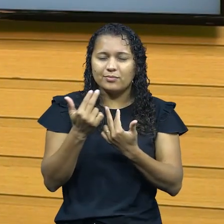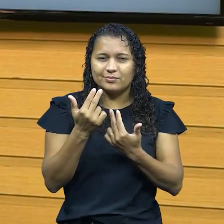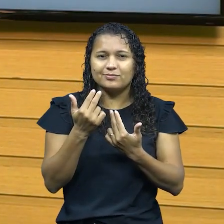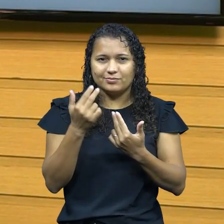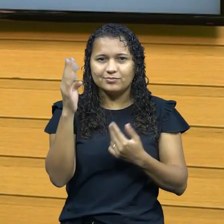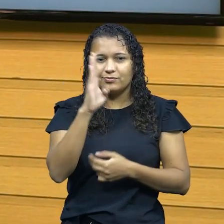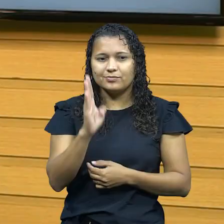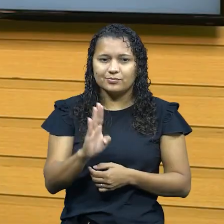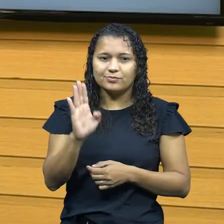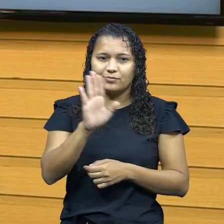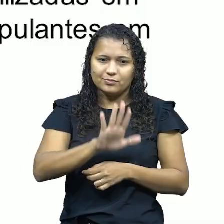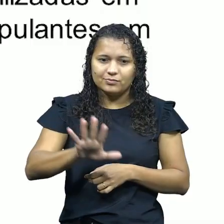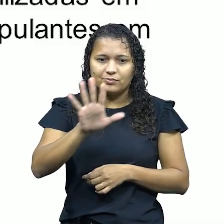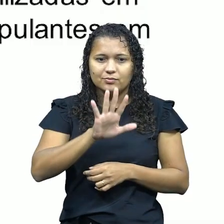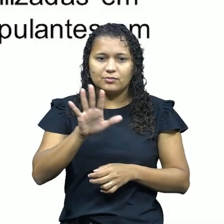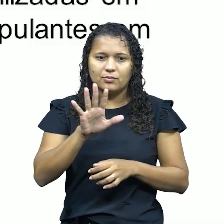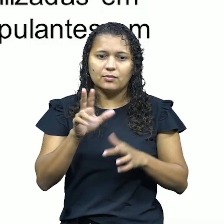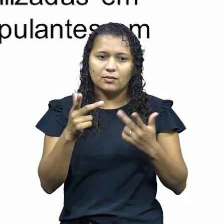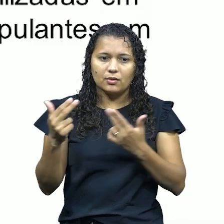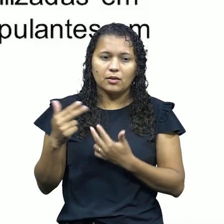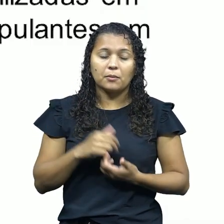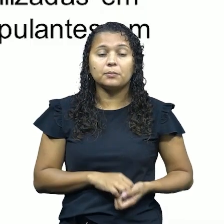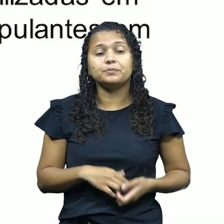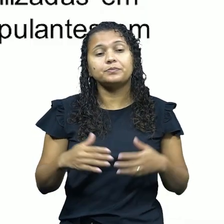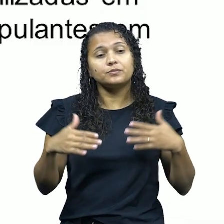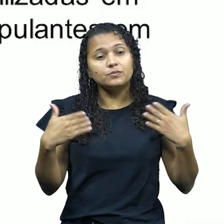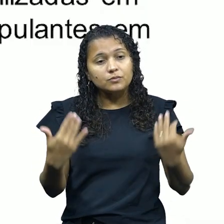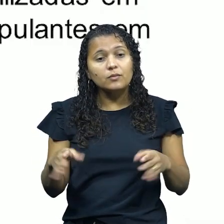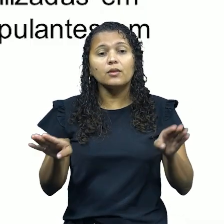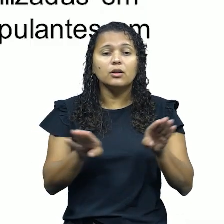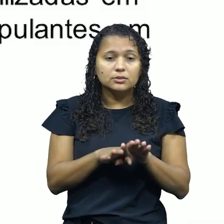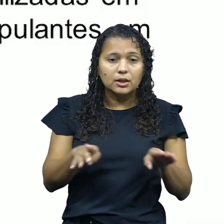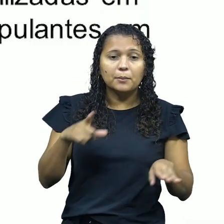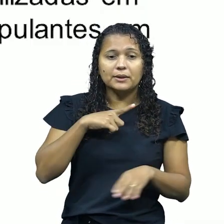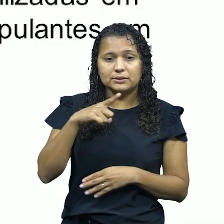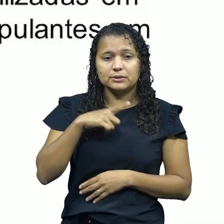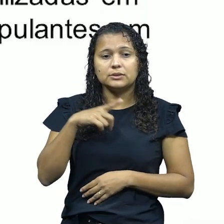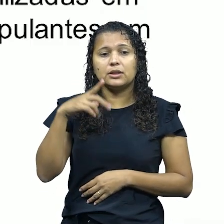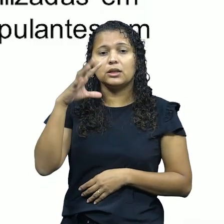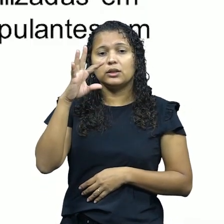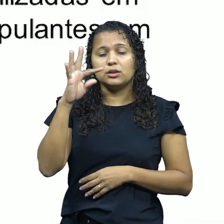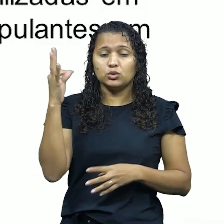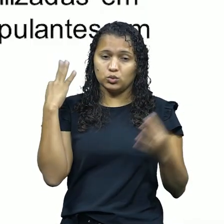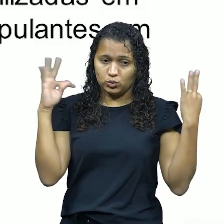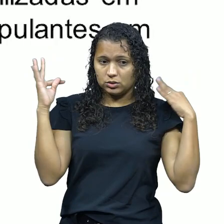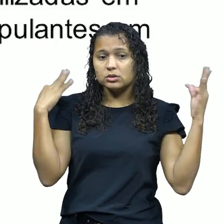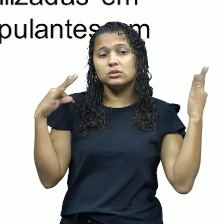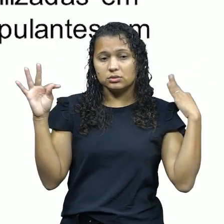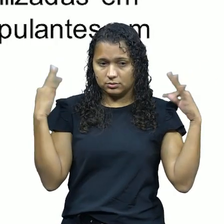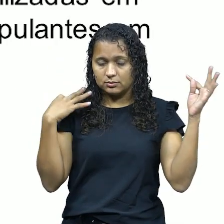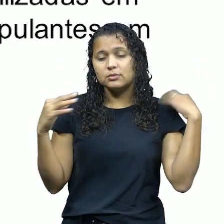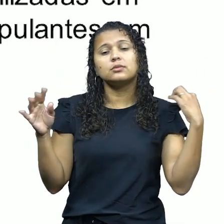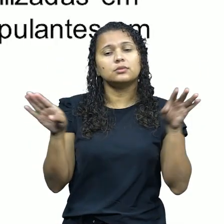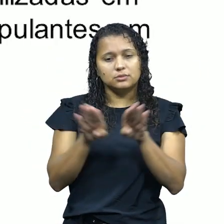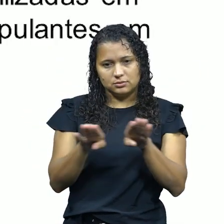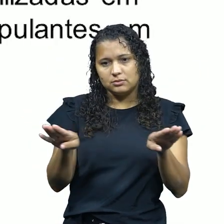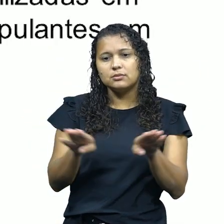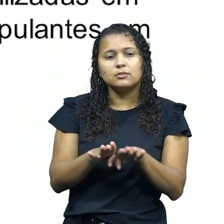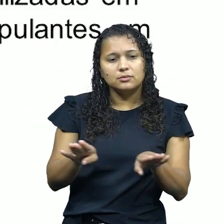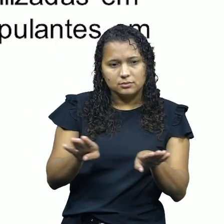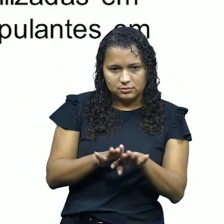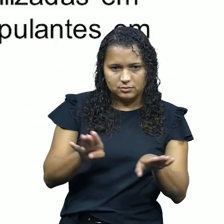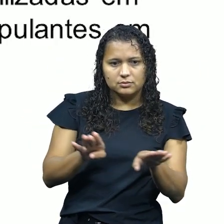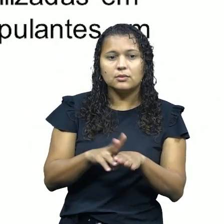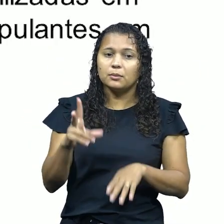próprio território. Também temos as instalações portuárias de turismo, ainda falando sobre as instalações